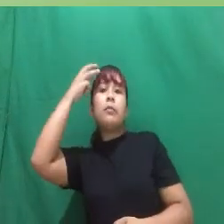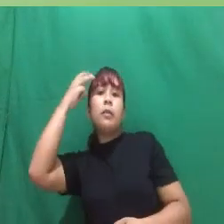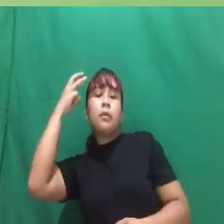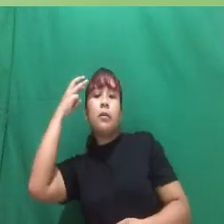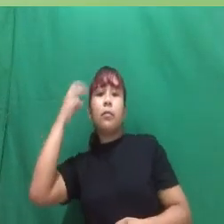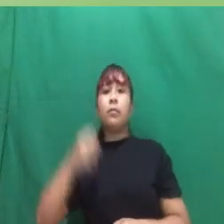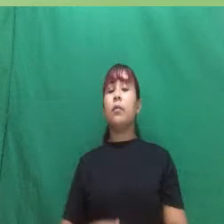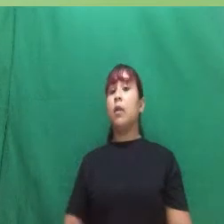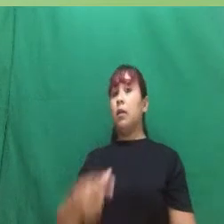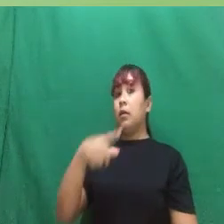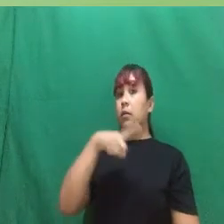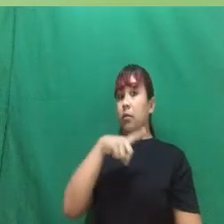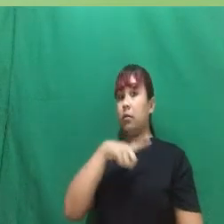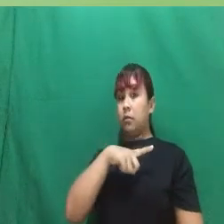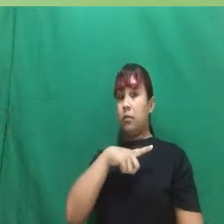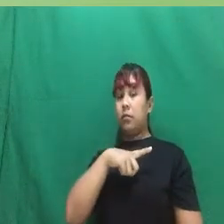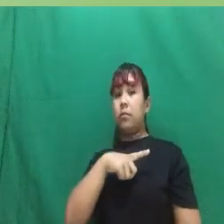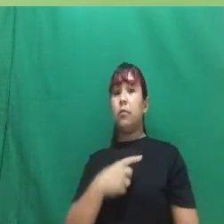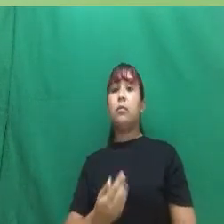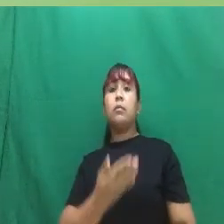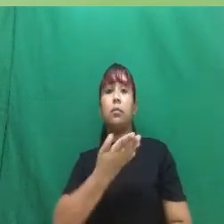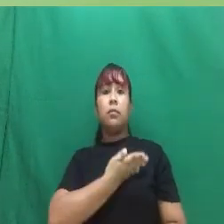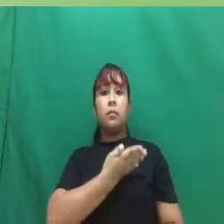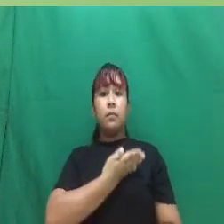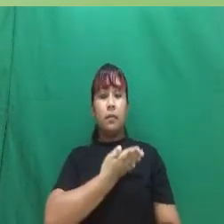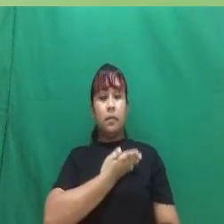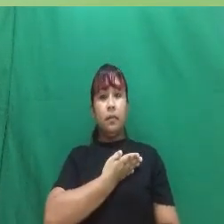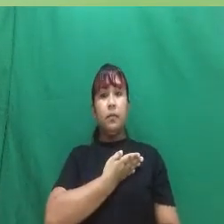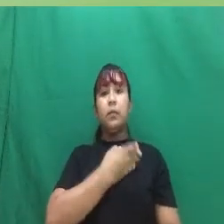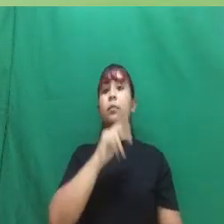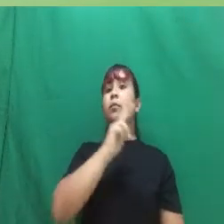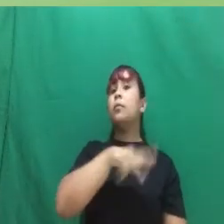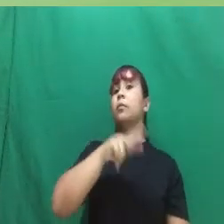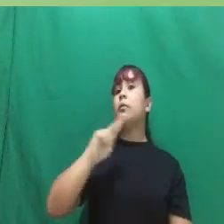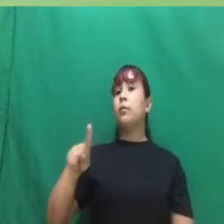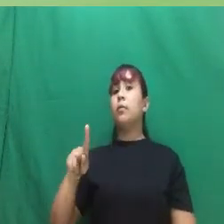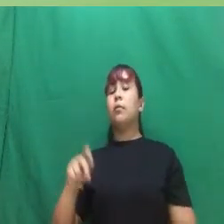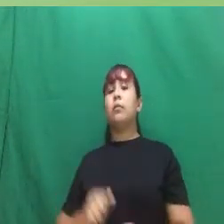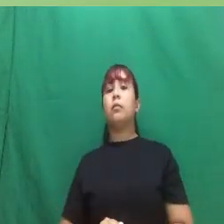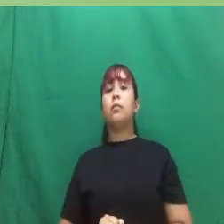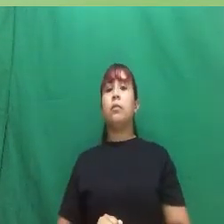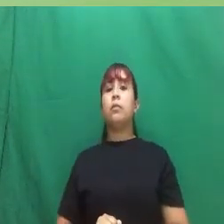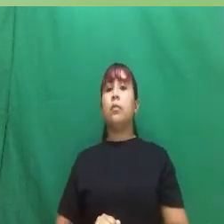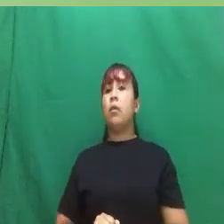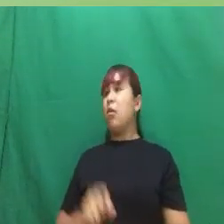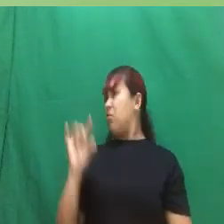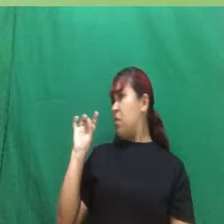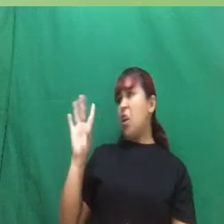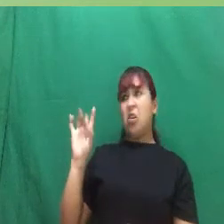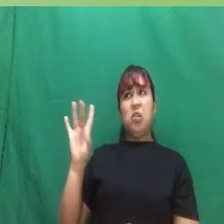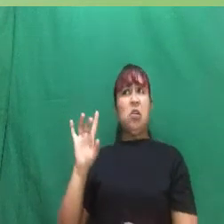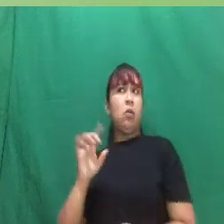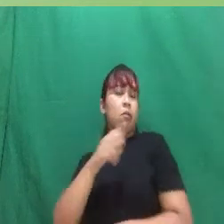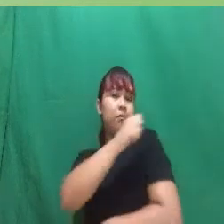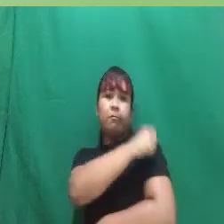mais vulnerável? Quem é que está sofrendo mais? Olha, se eu pegar os dados da